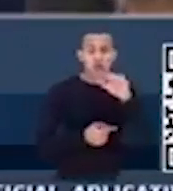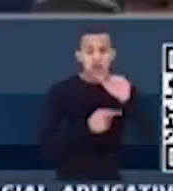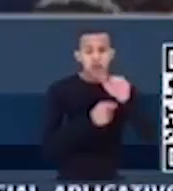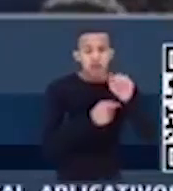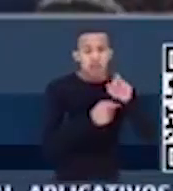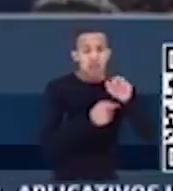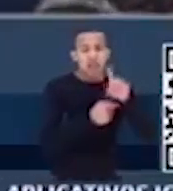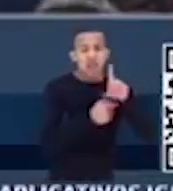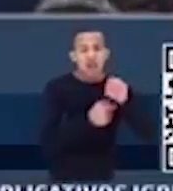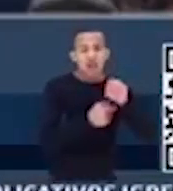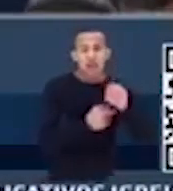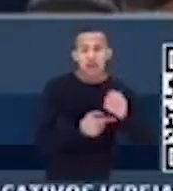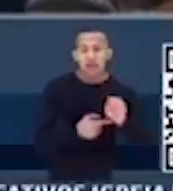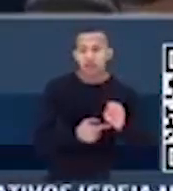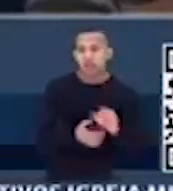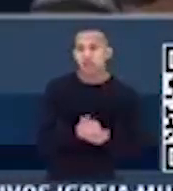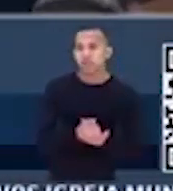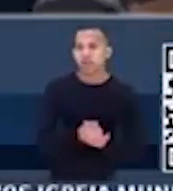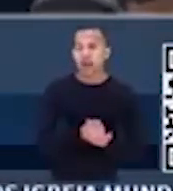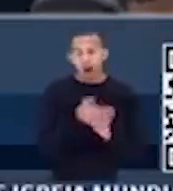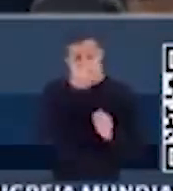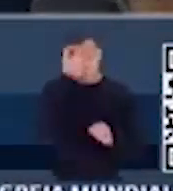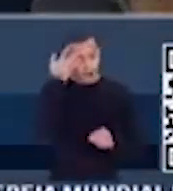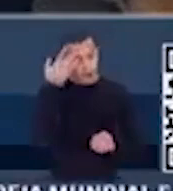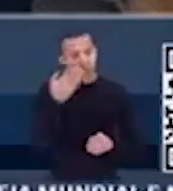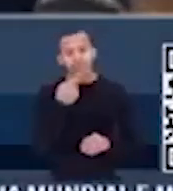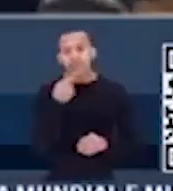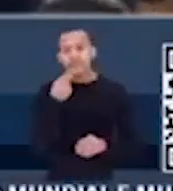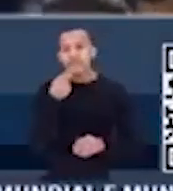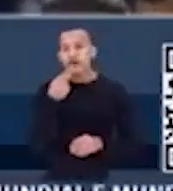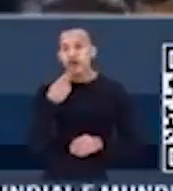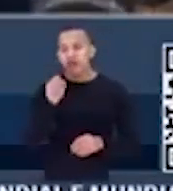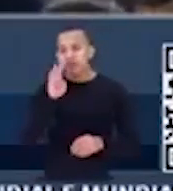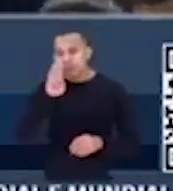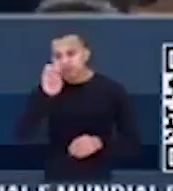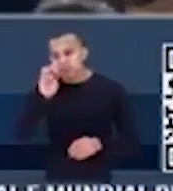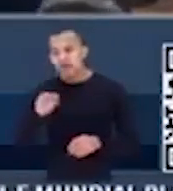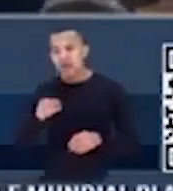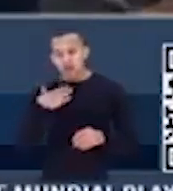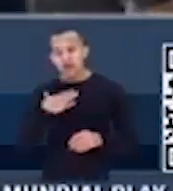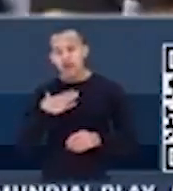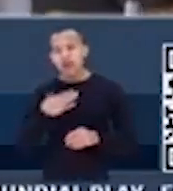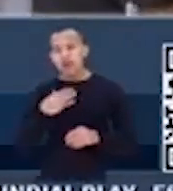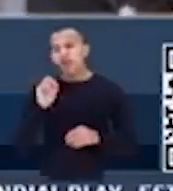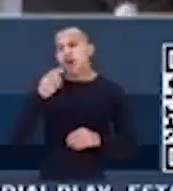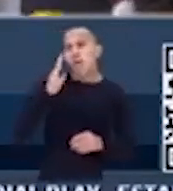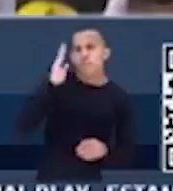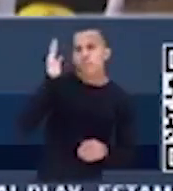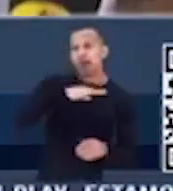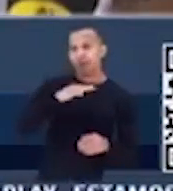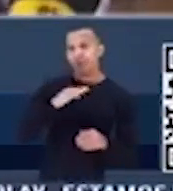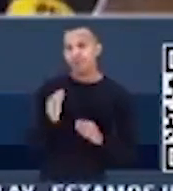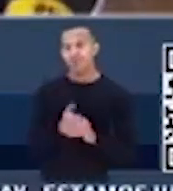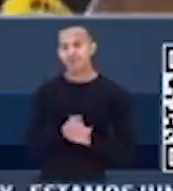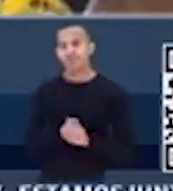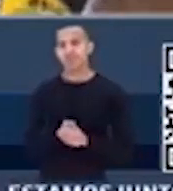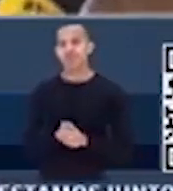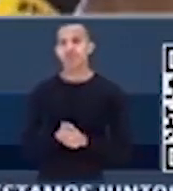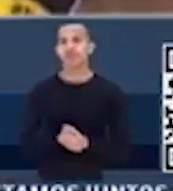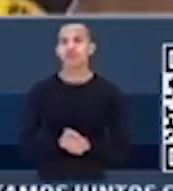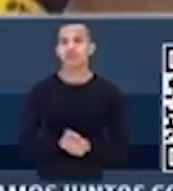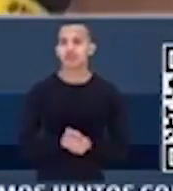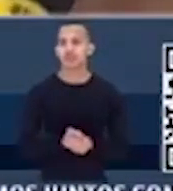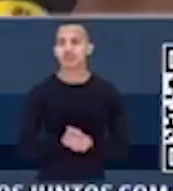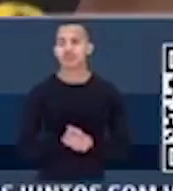mim? As pessoas falam mais bem de mim do que mal. Por que vocês só escutavam mal? Porque só ia nos canais errados de televisão, né?